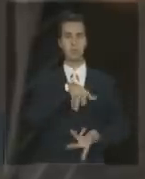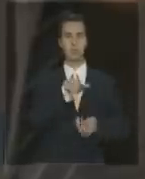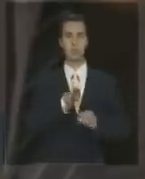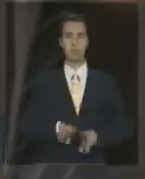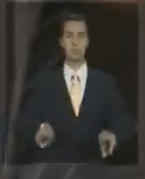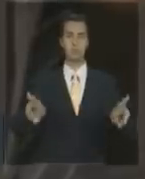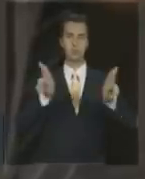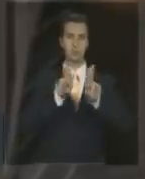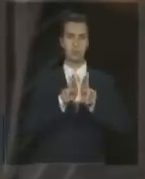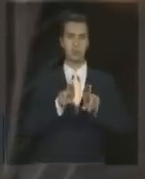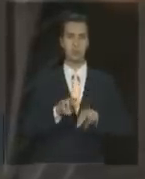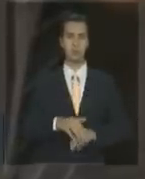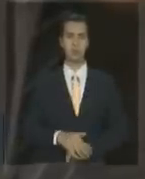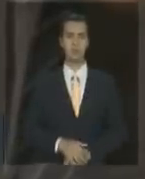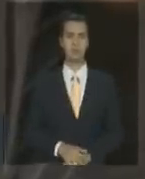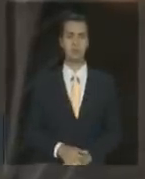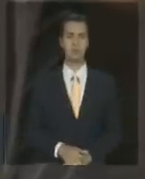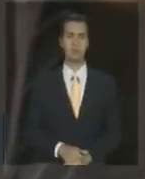Isso é